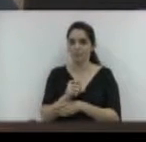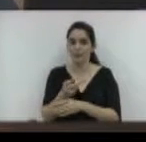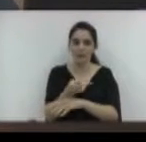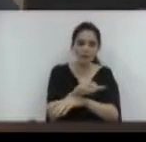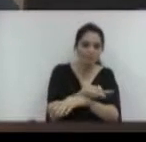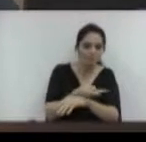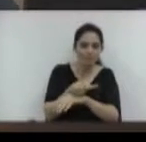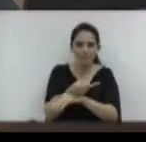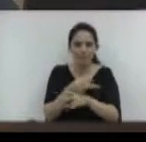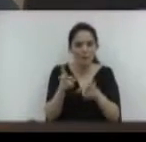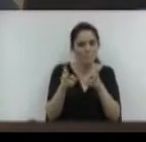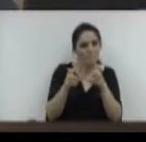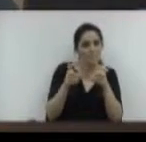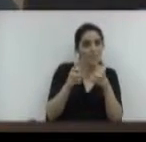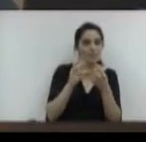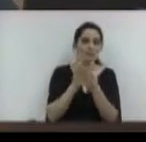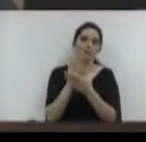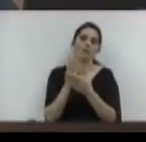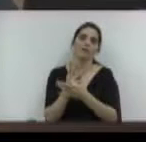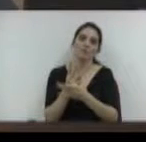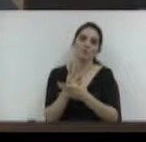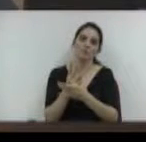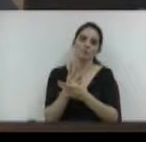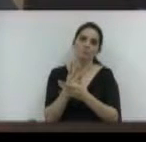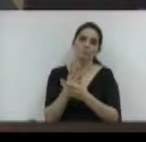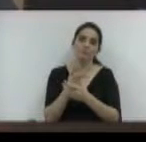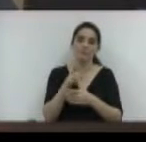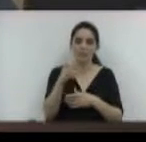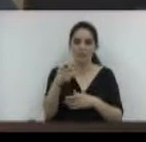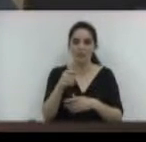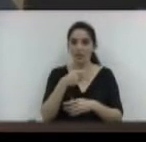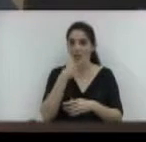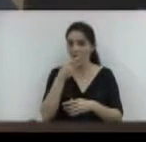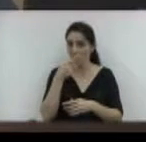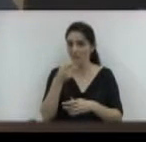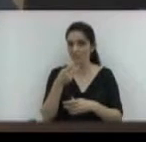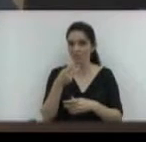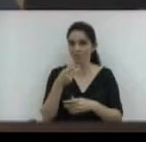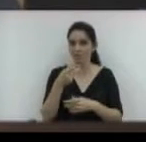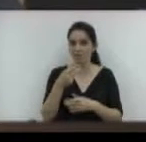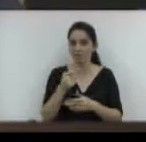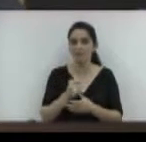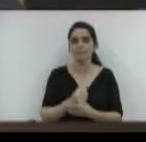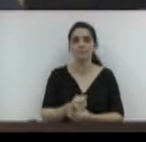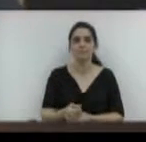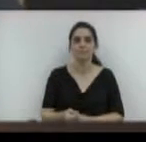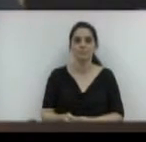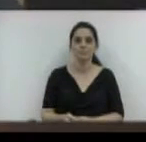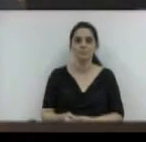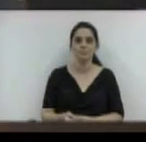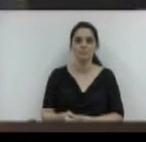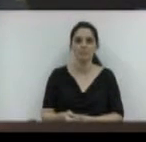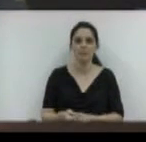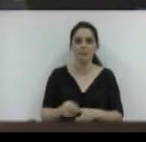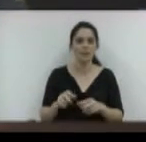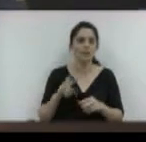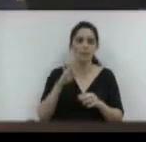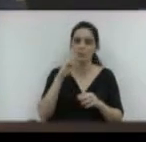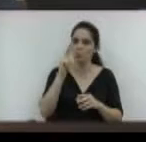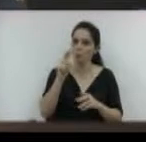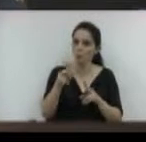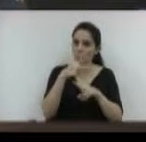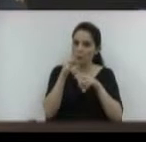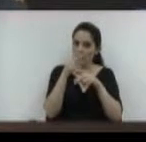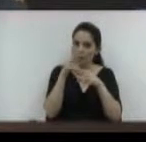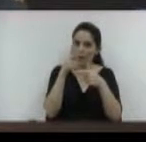então, que como ele já vai entrar no ar, já vou pedir o pedido das gravações de toda a filmagem